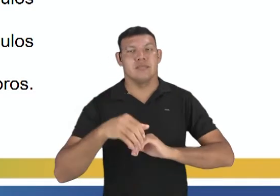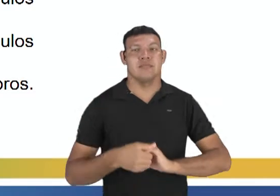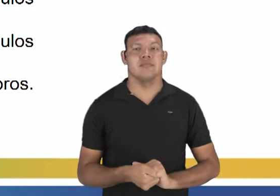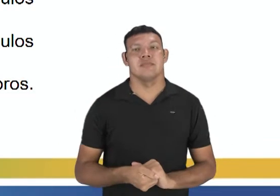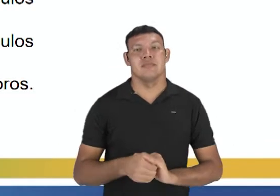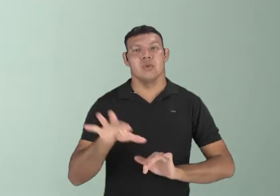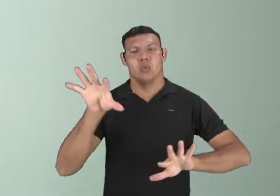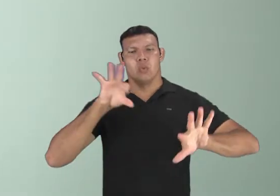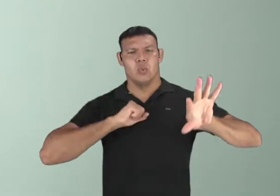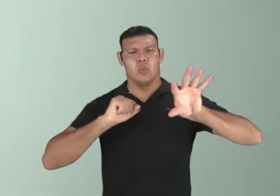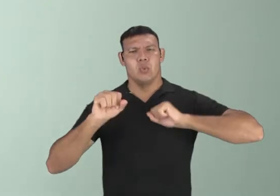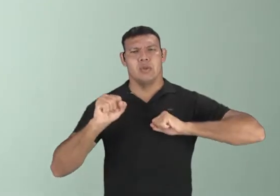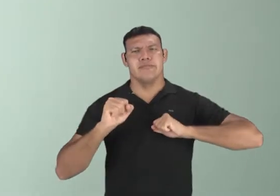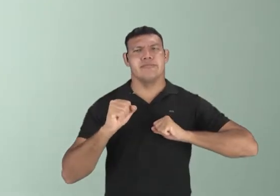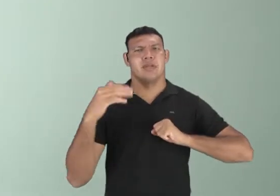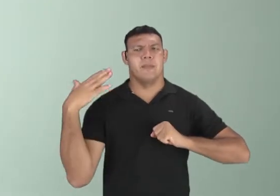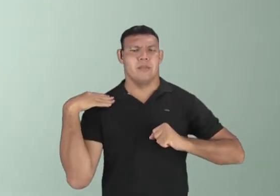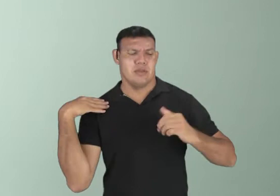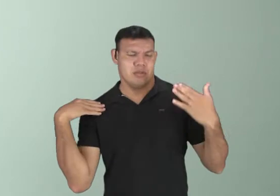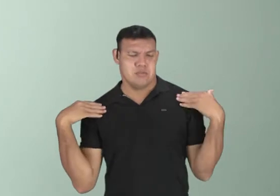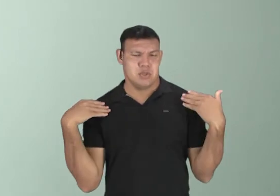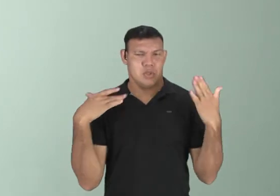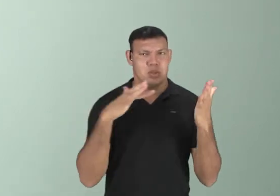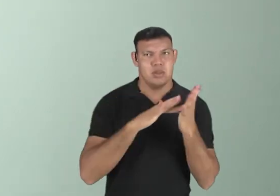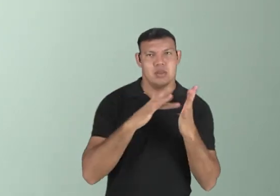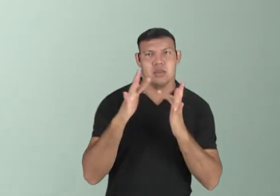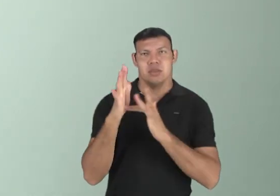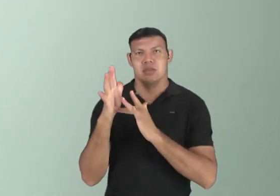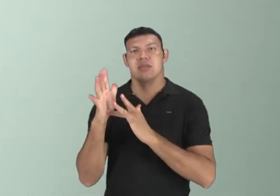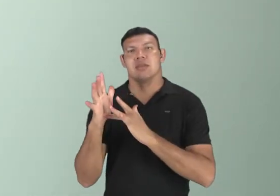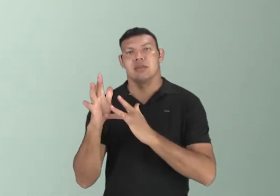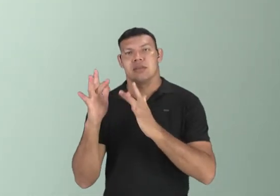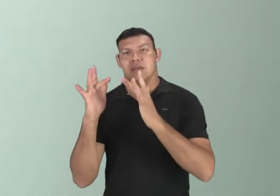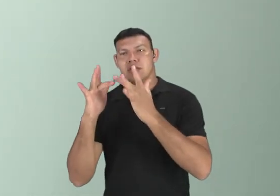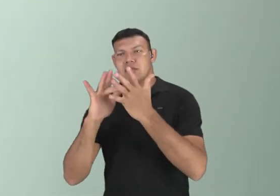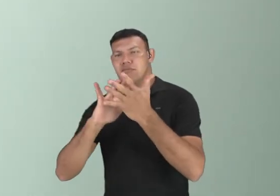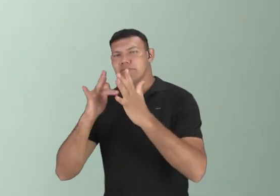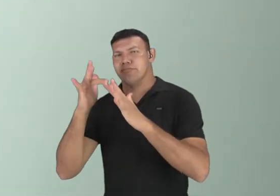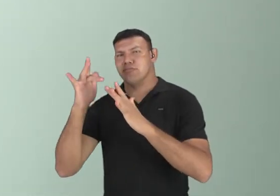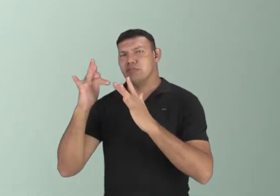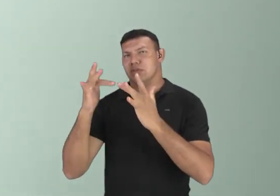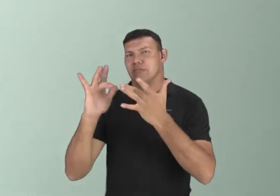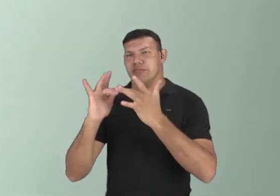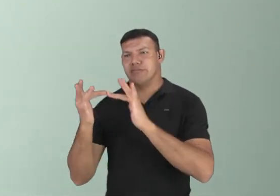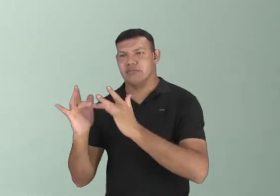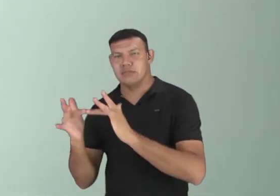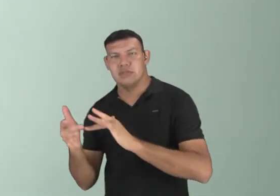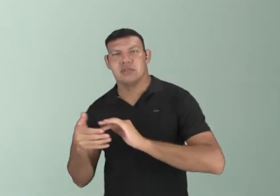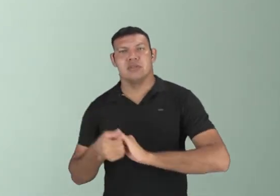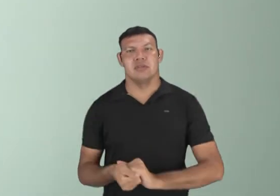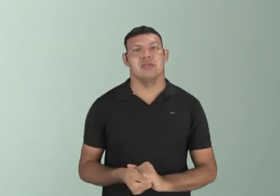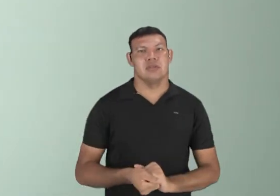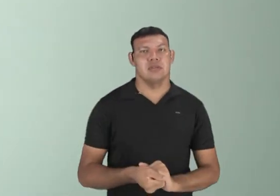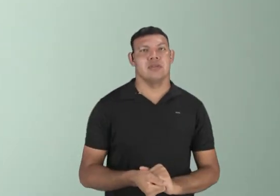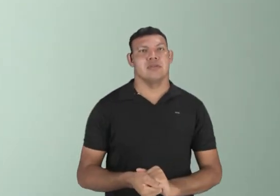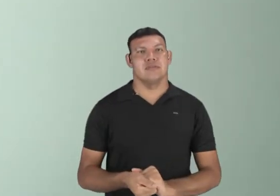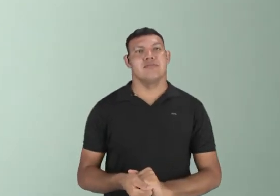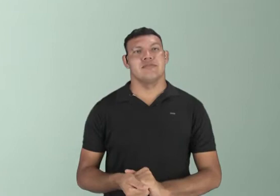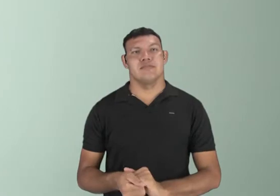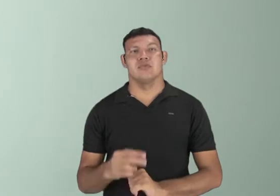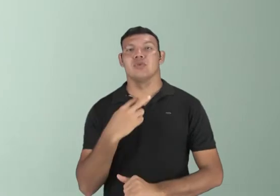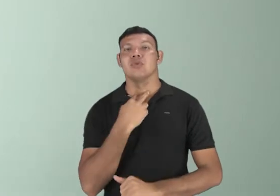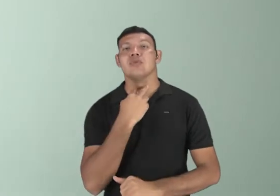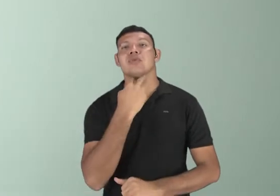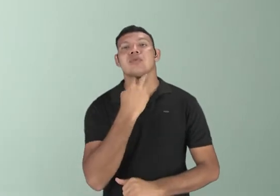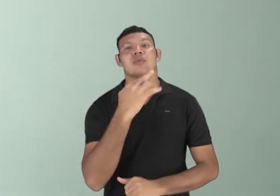ou seja, aqueles de toque, tá? Porém, os mais considerados para os estímulos sonoros são os